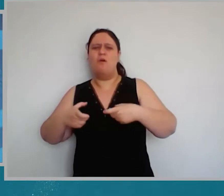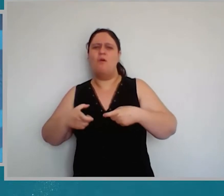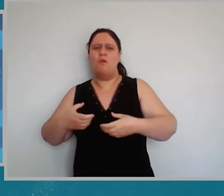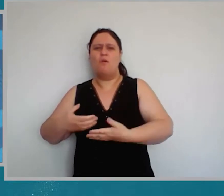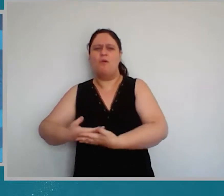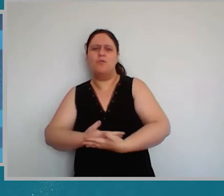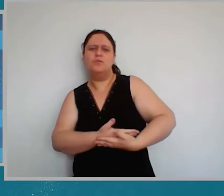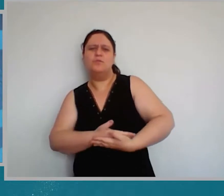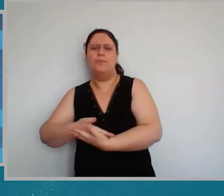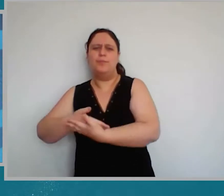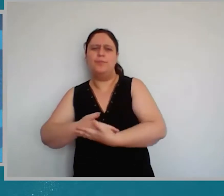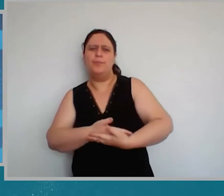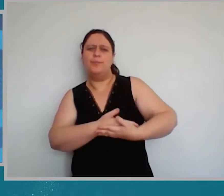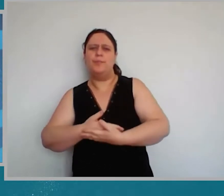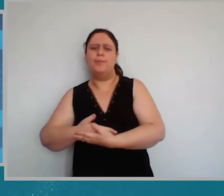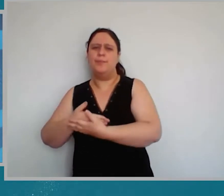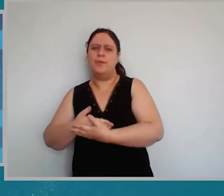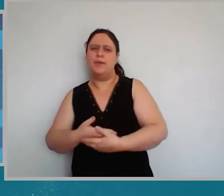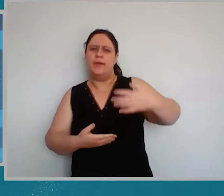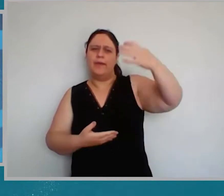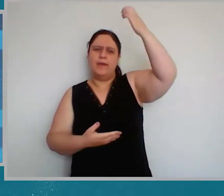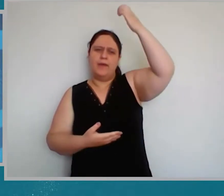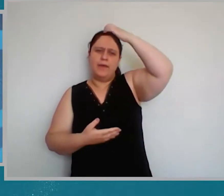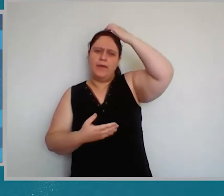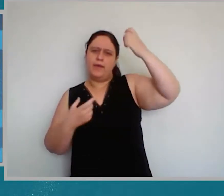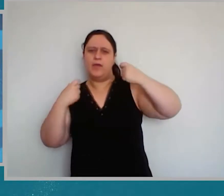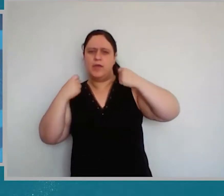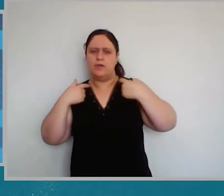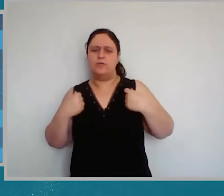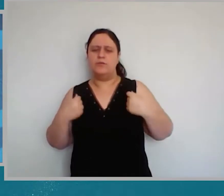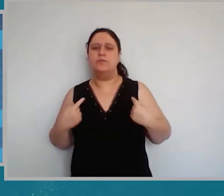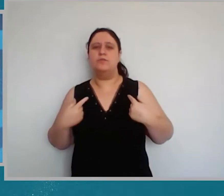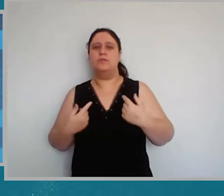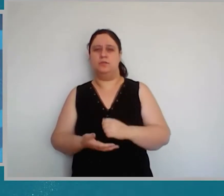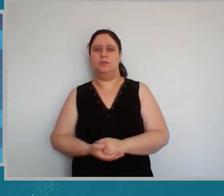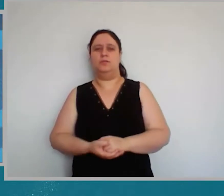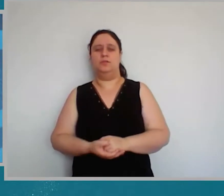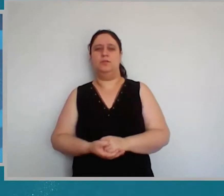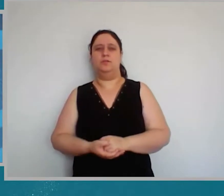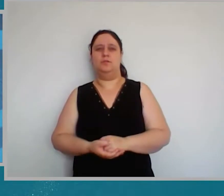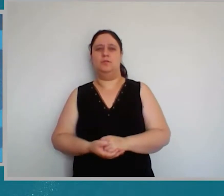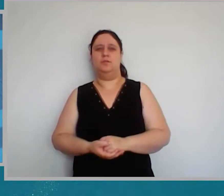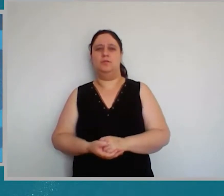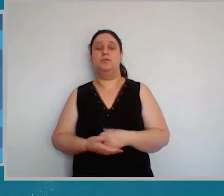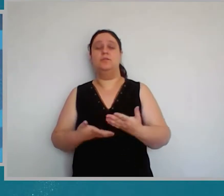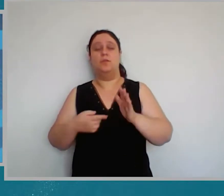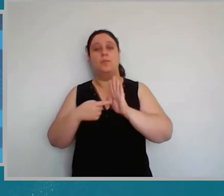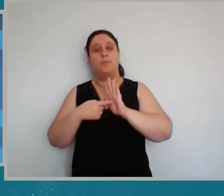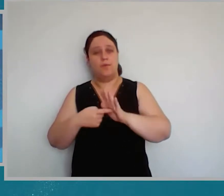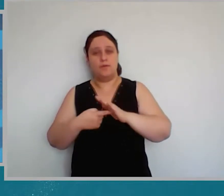judeus? Então, esse livro enfatiza o filho de Davi, enfatiza o rei dos judeus.